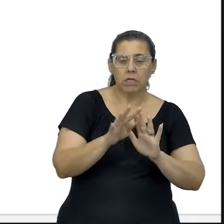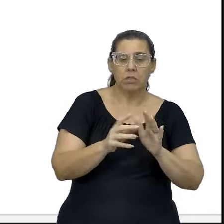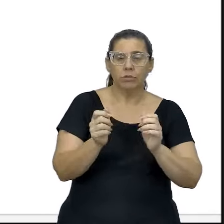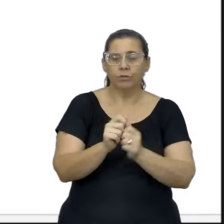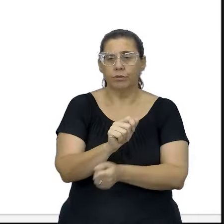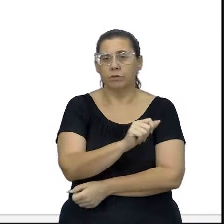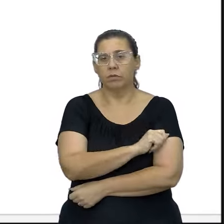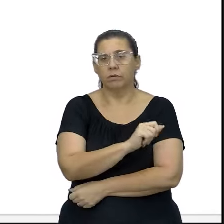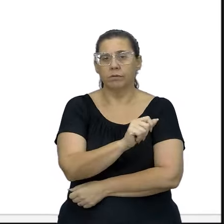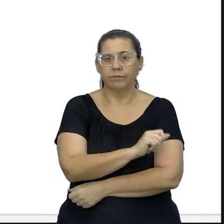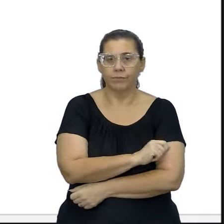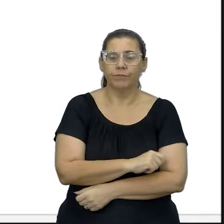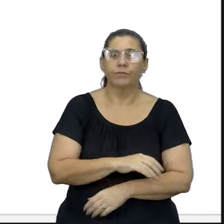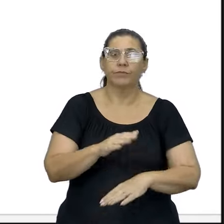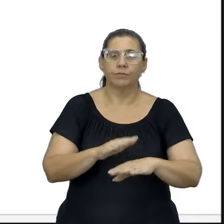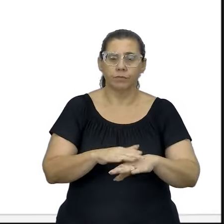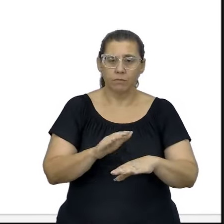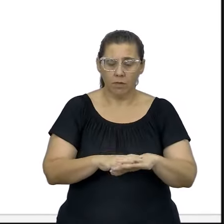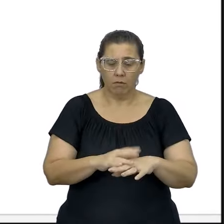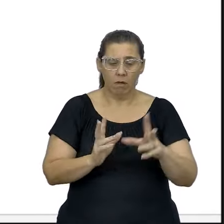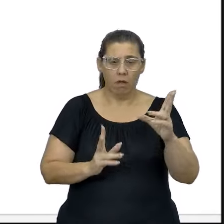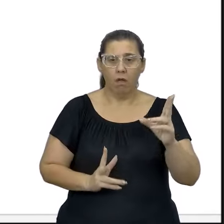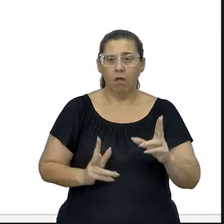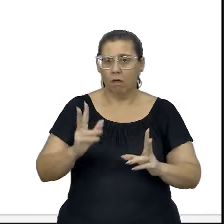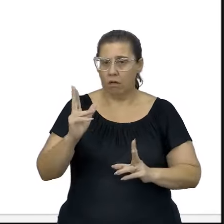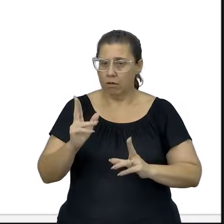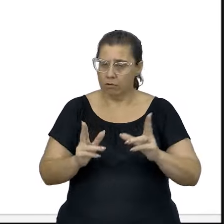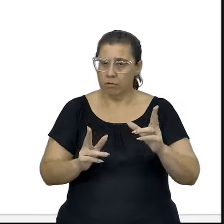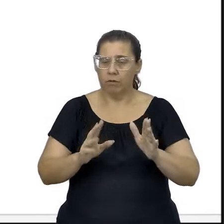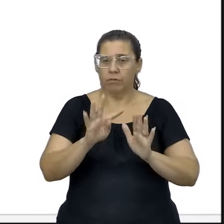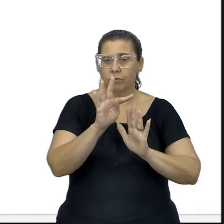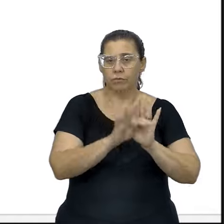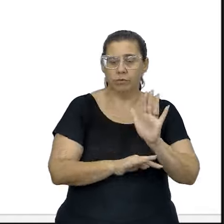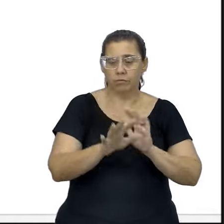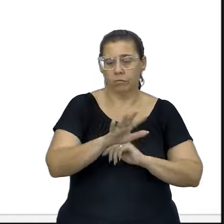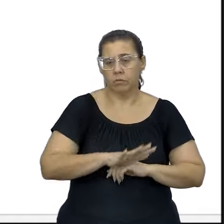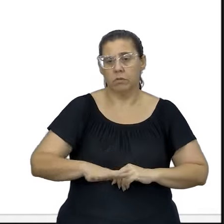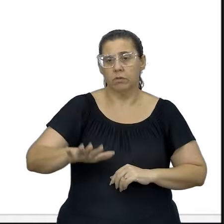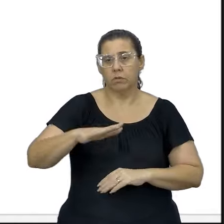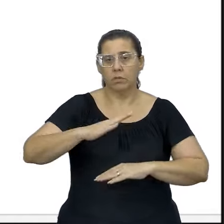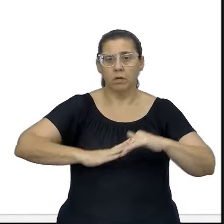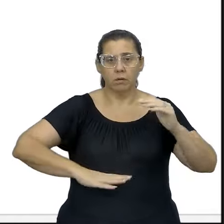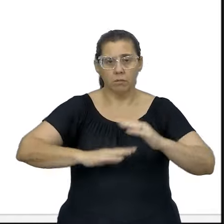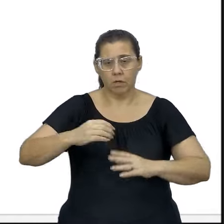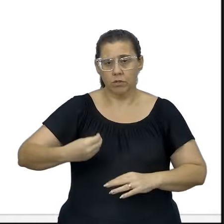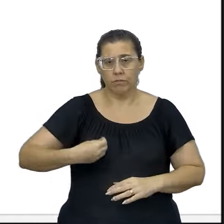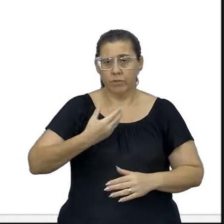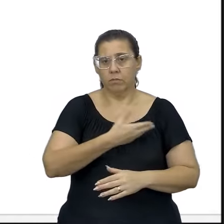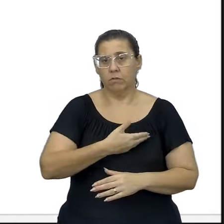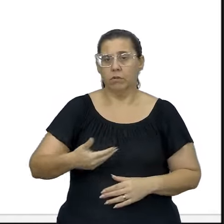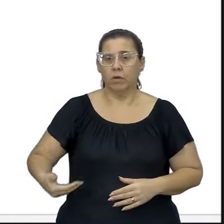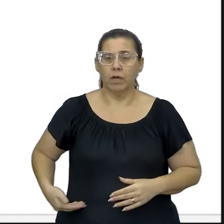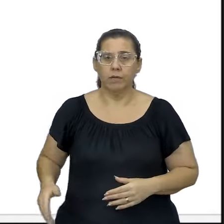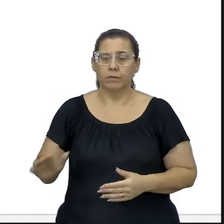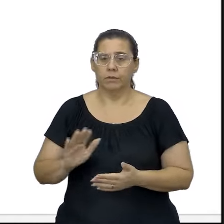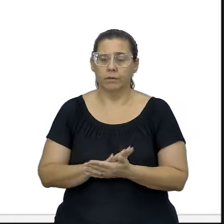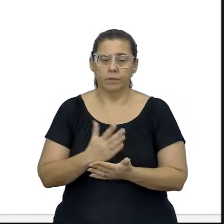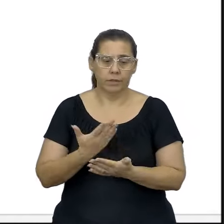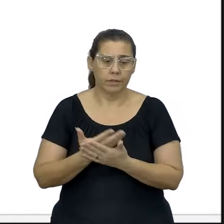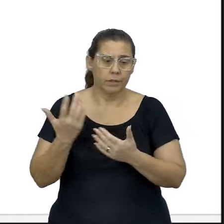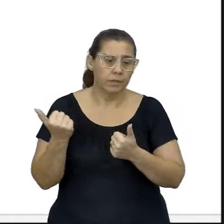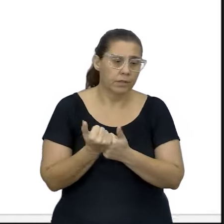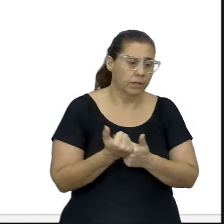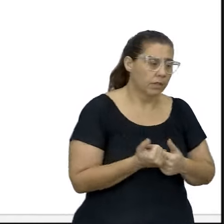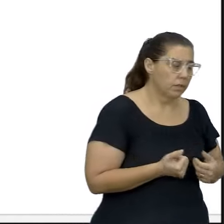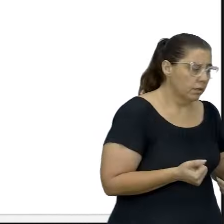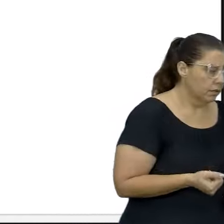estudantes, revisar e editar os textos que circulam no campo das práticas da vida pública. Nas práticas de